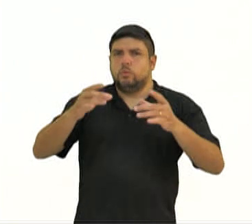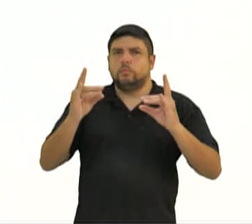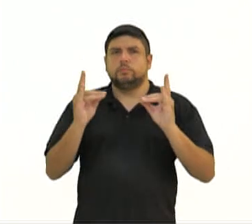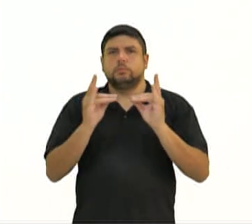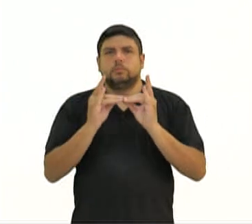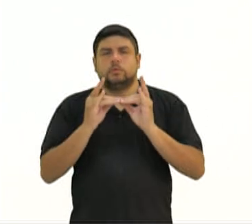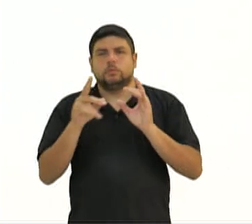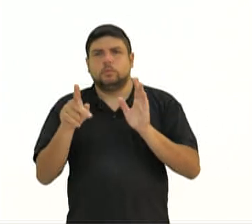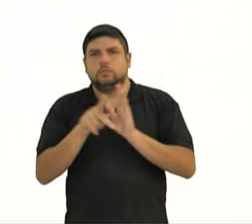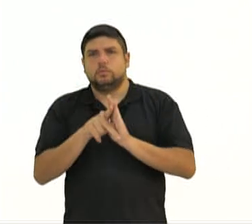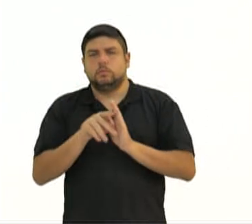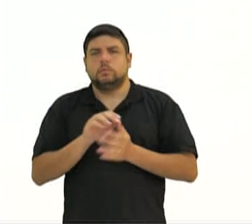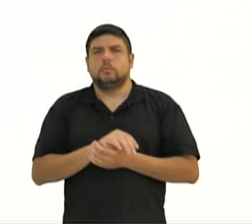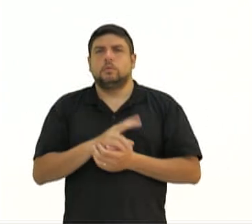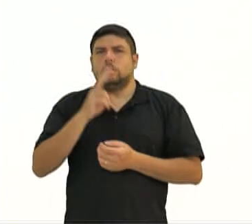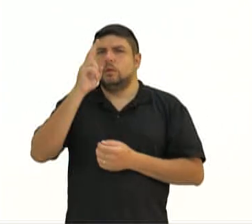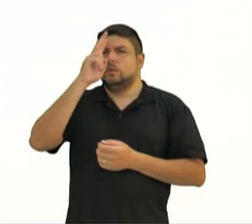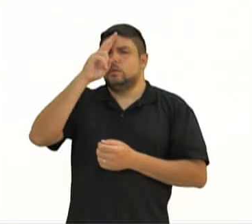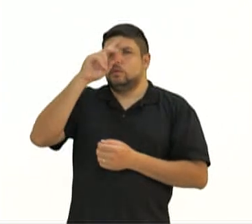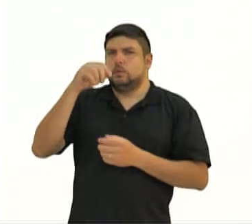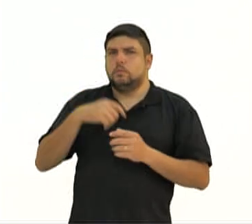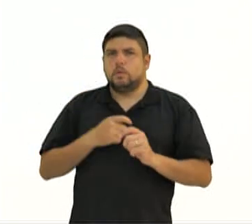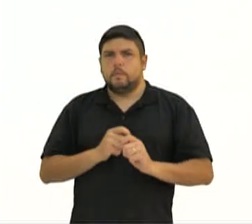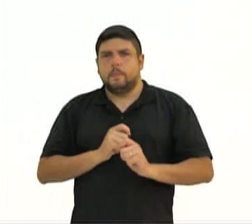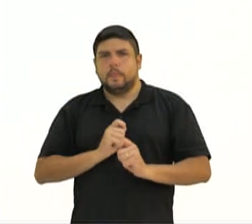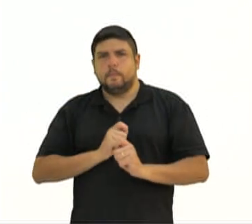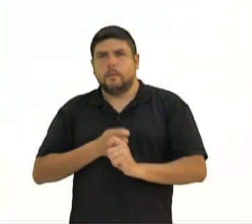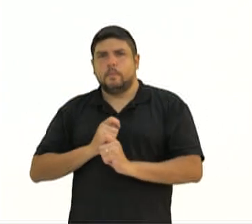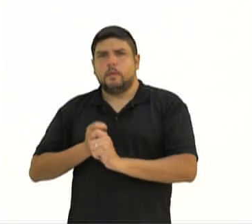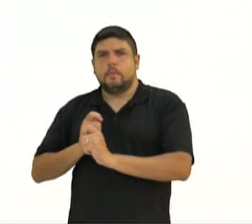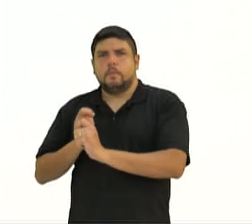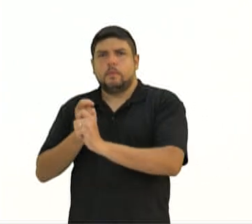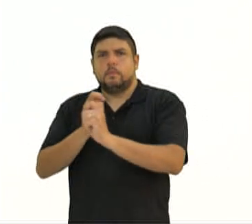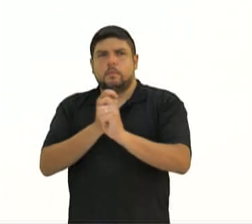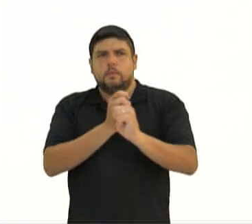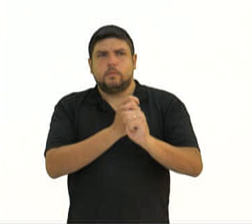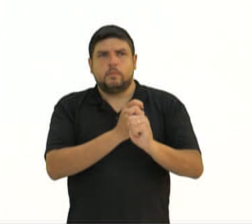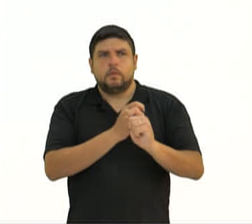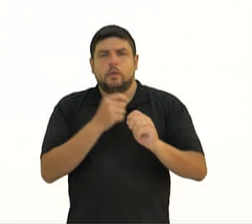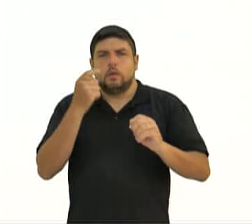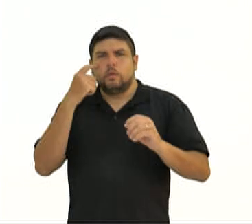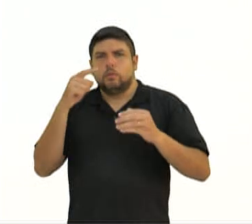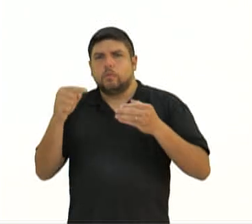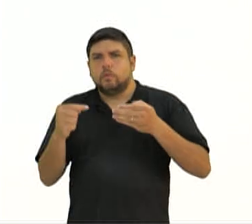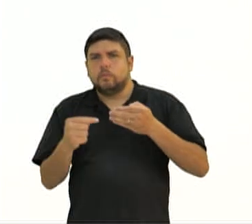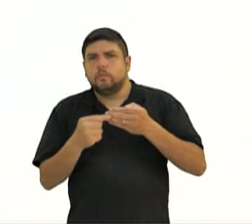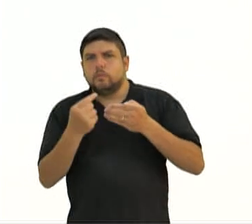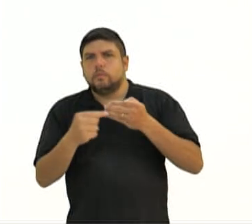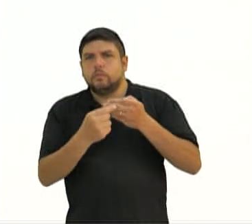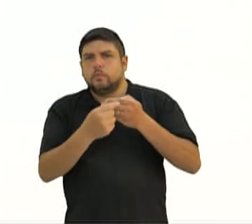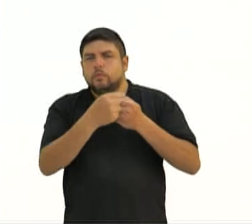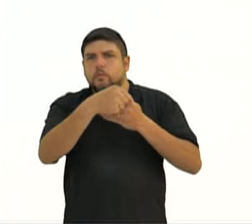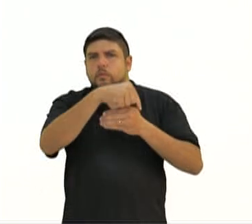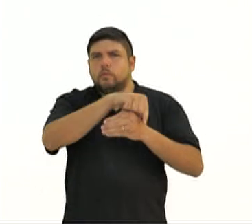Lembro das incisões? Olha aqui, essas são as formas de incisões, tá?